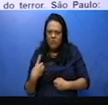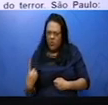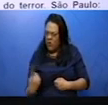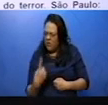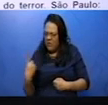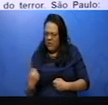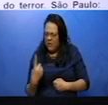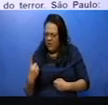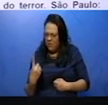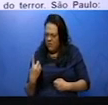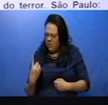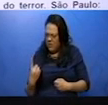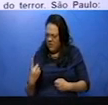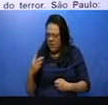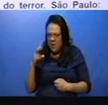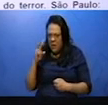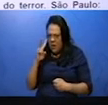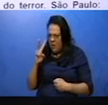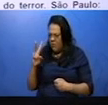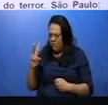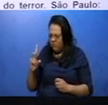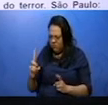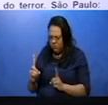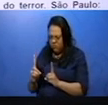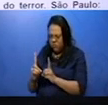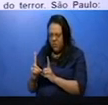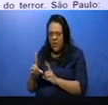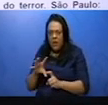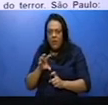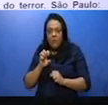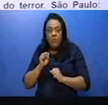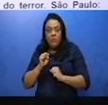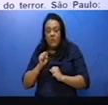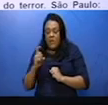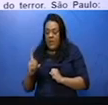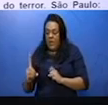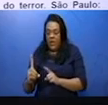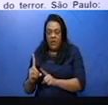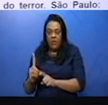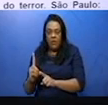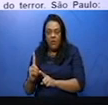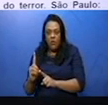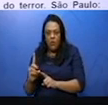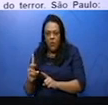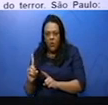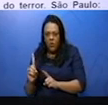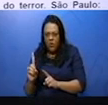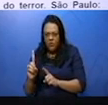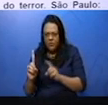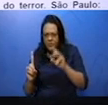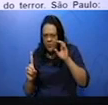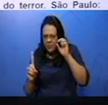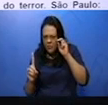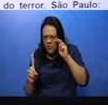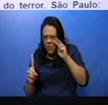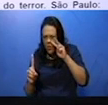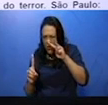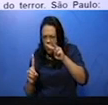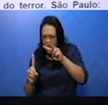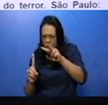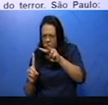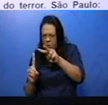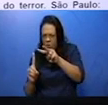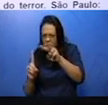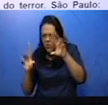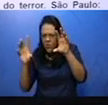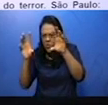presença. Reteve a respiração por um momento, os olhos fixos em algum ponto nas trevas, porque logicamente estava